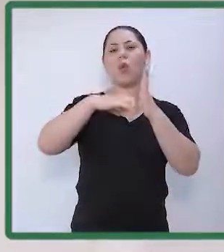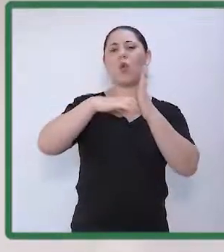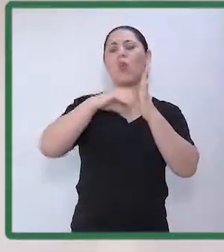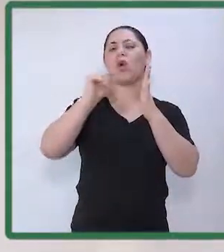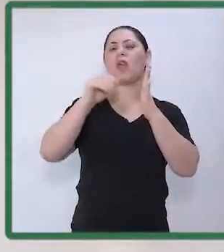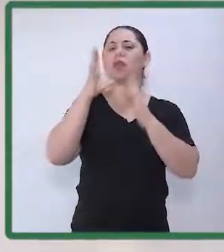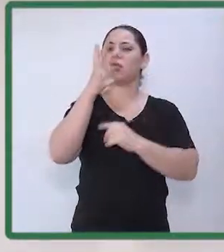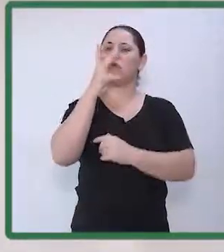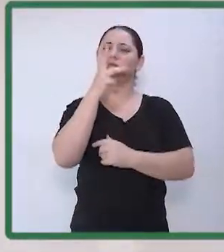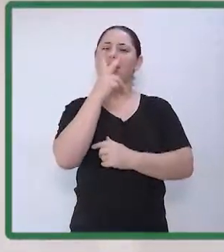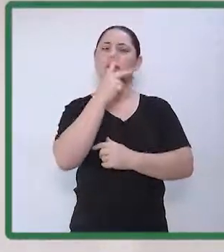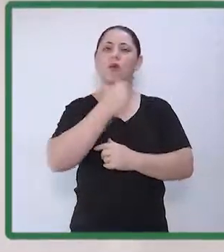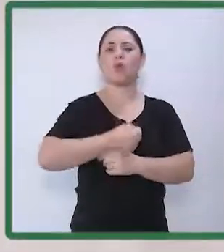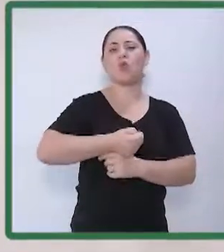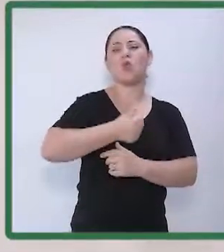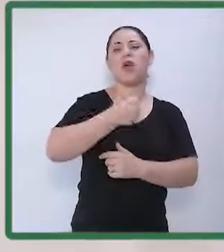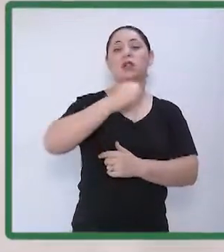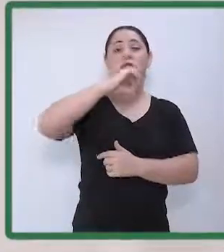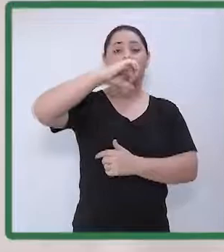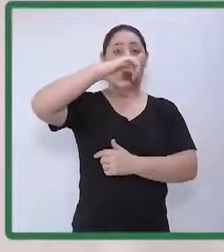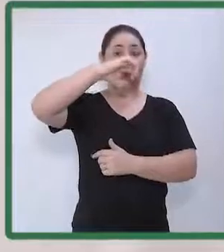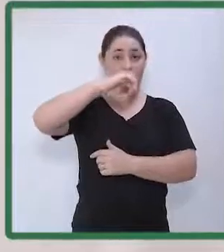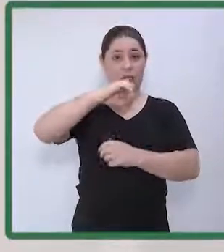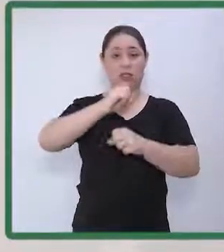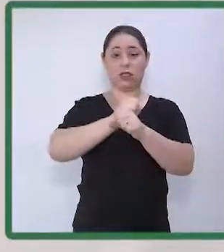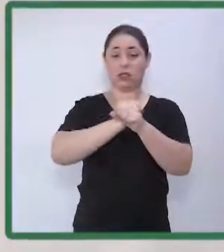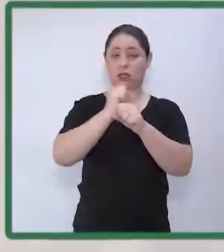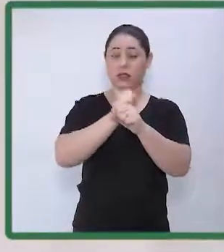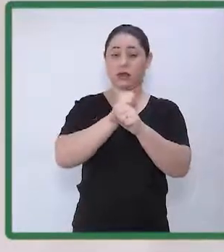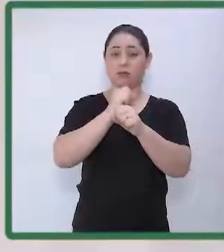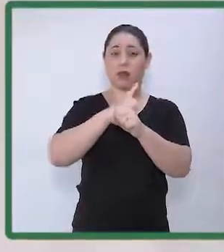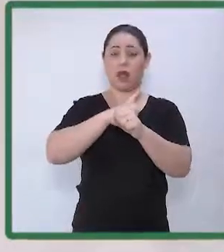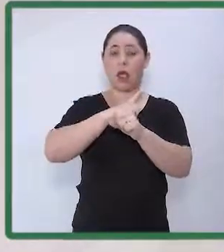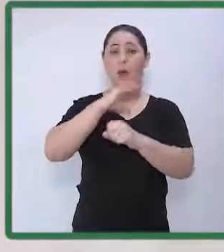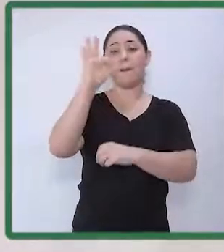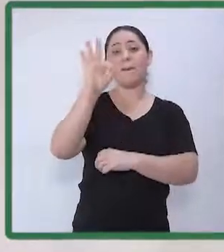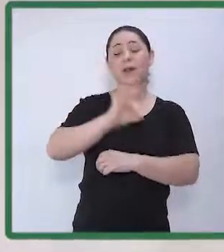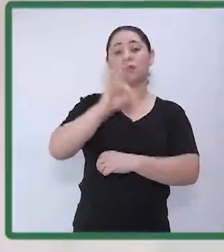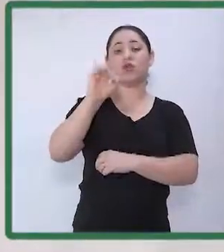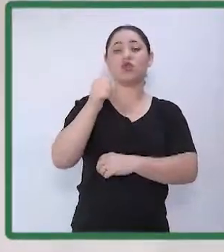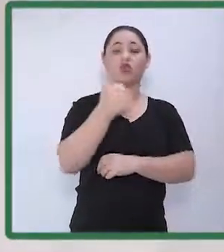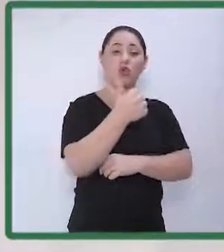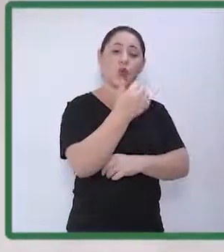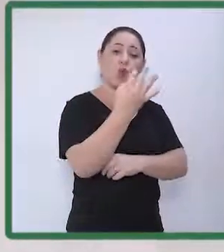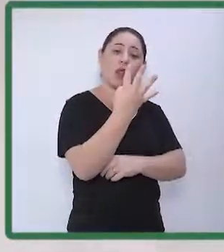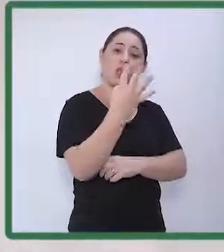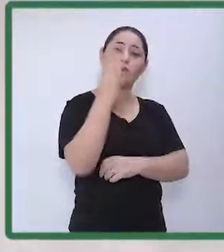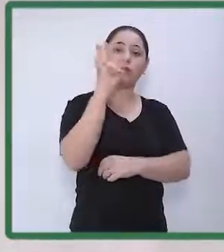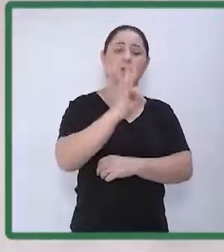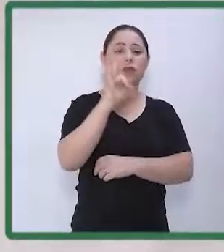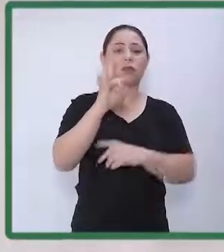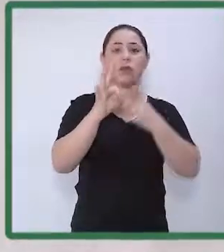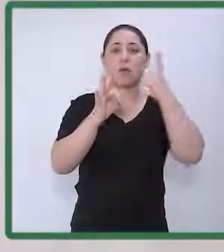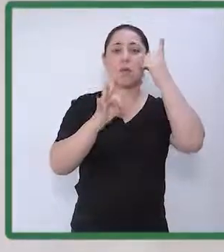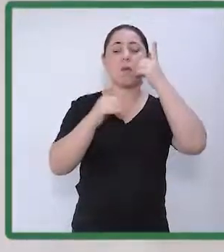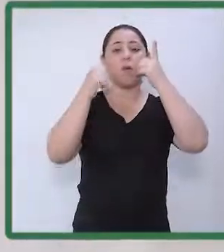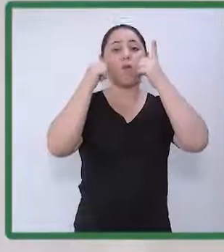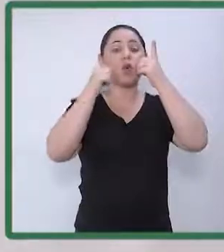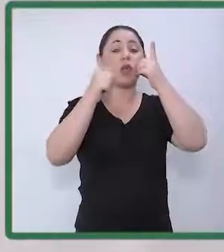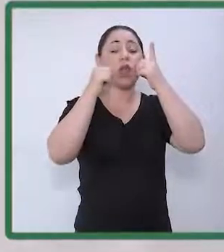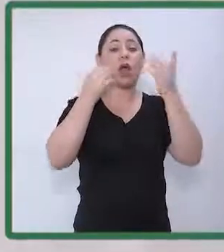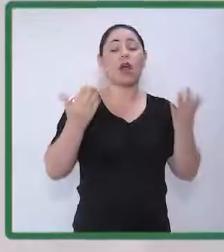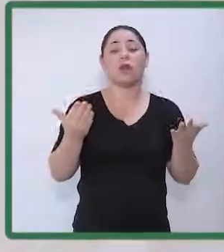exemplo, nós demoramos aí quase 90 anos para chegar num percentual de 14% de